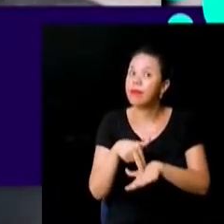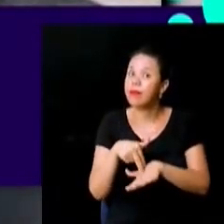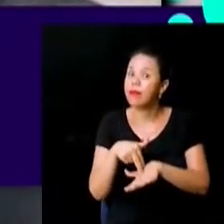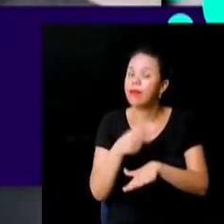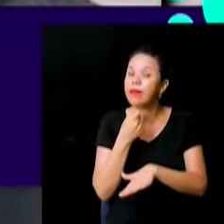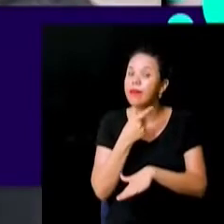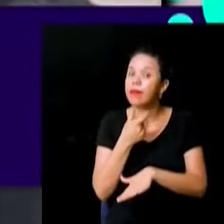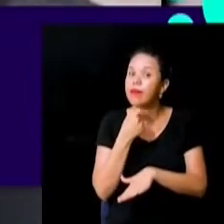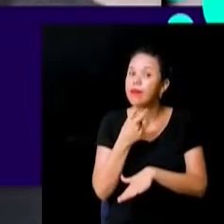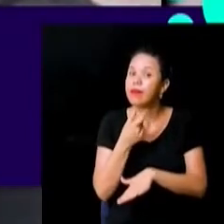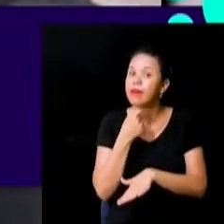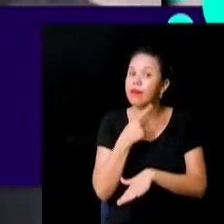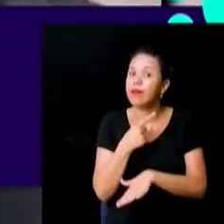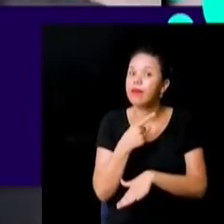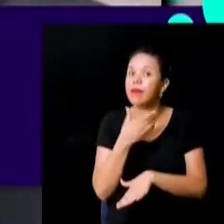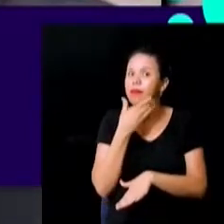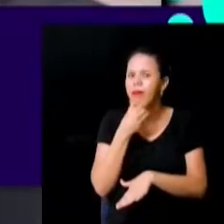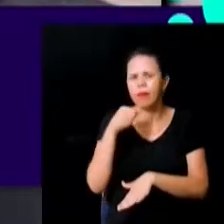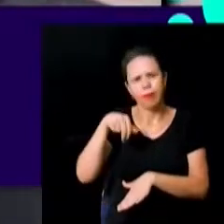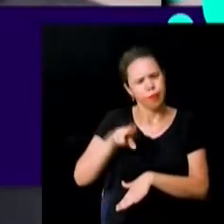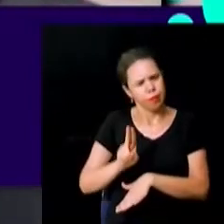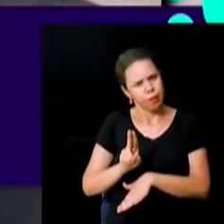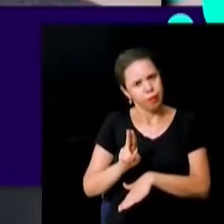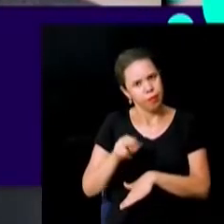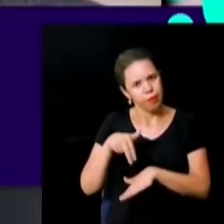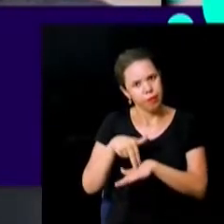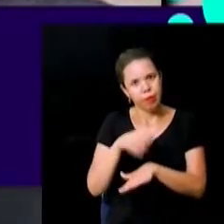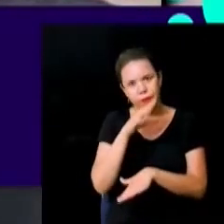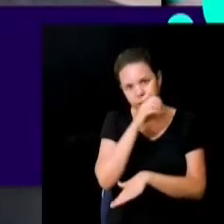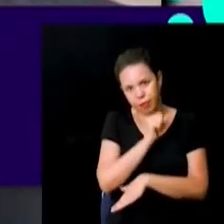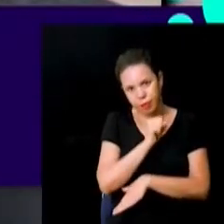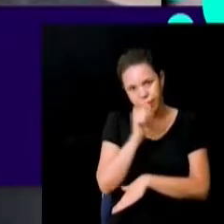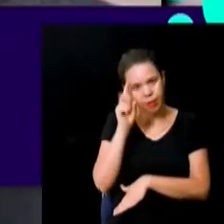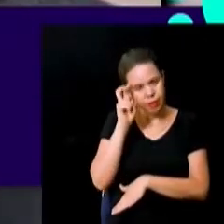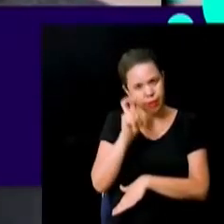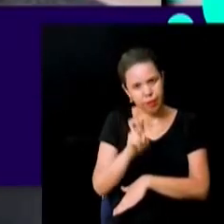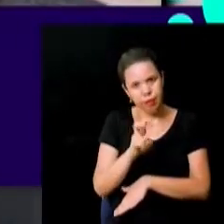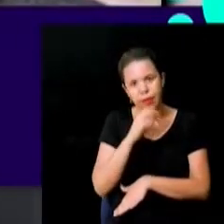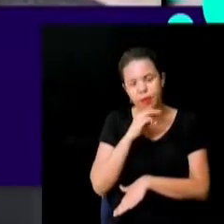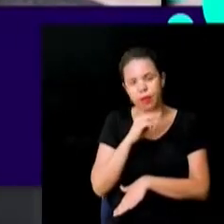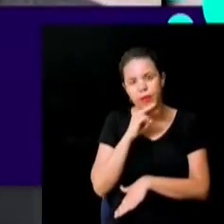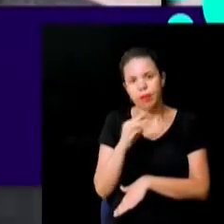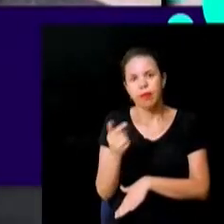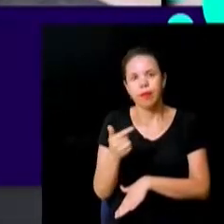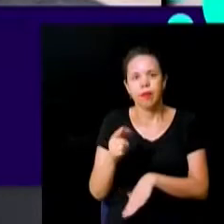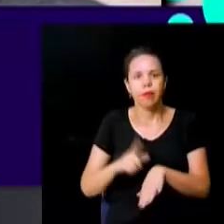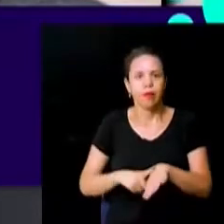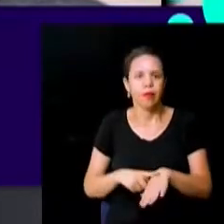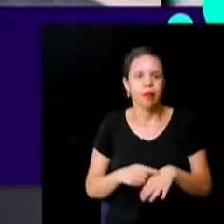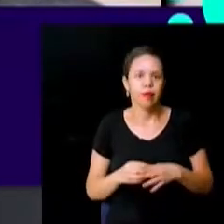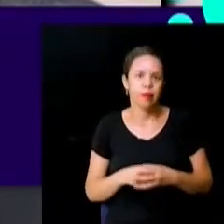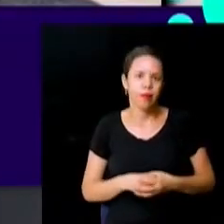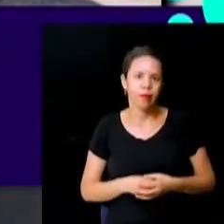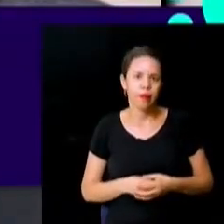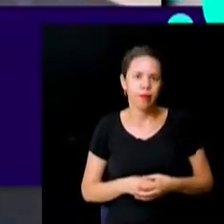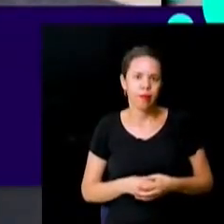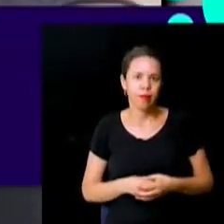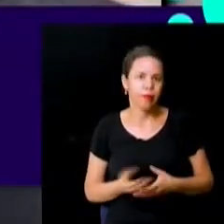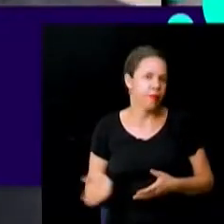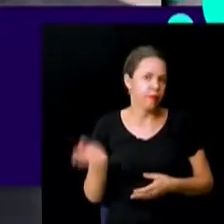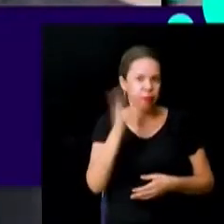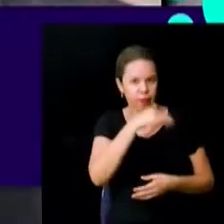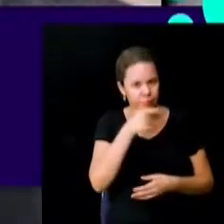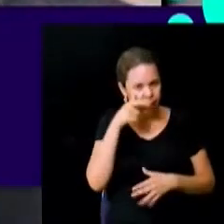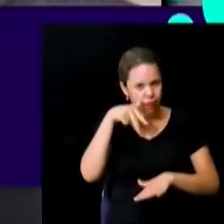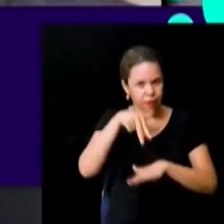solo de comédia que chama O Homem Nu. A apresentação vai ser no sábado, dia 5 de março, 22 horas, no Interiorano Comedy Club.